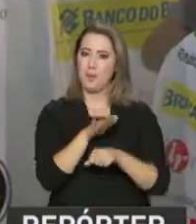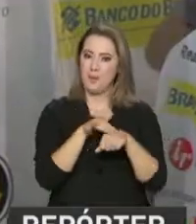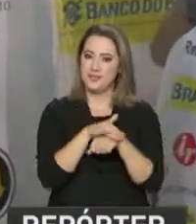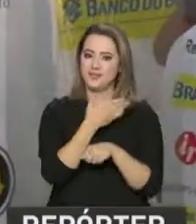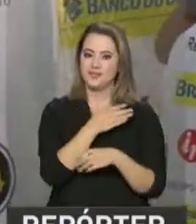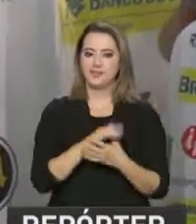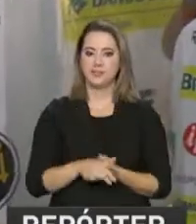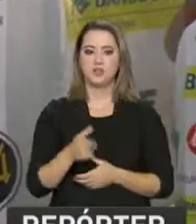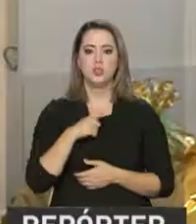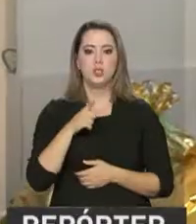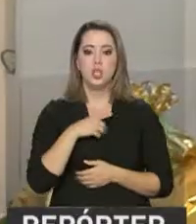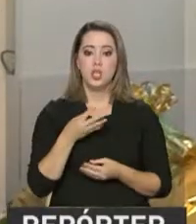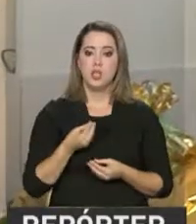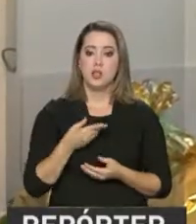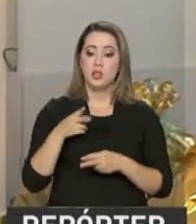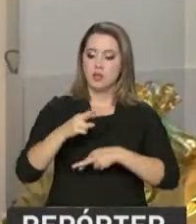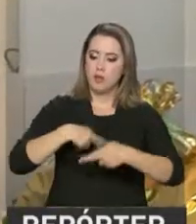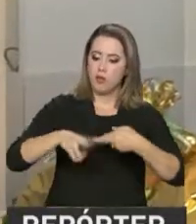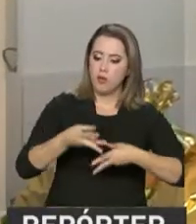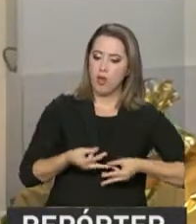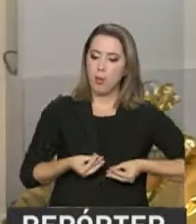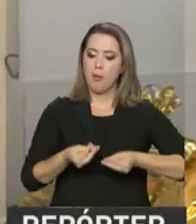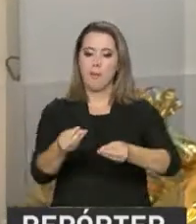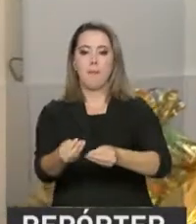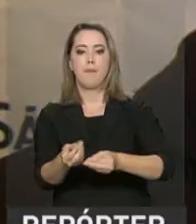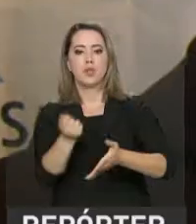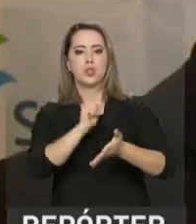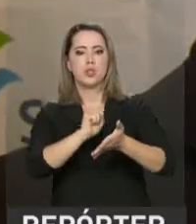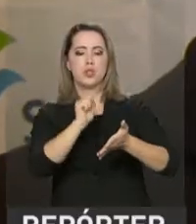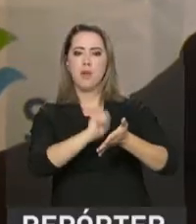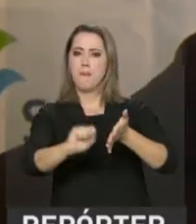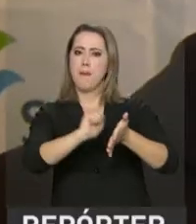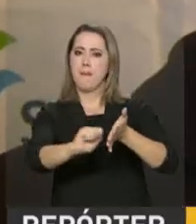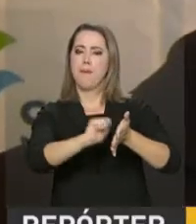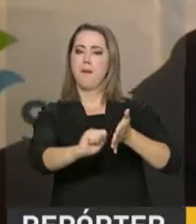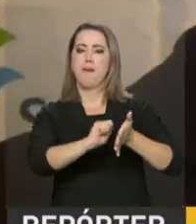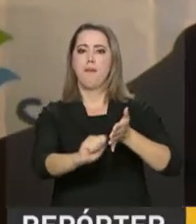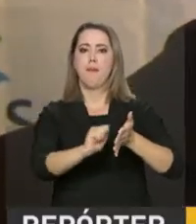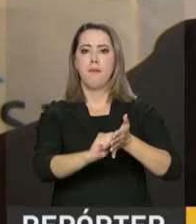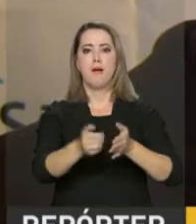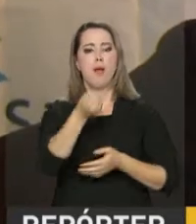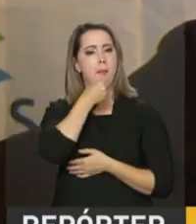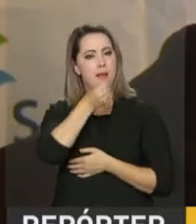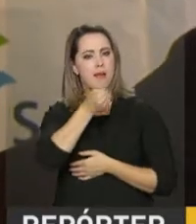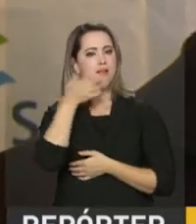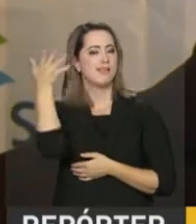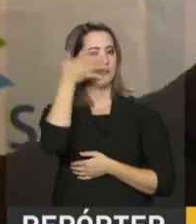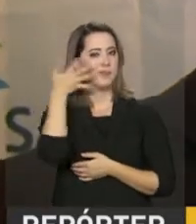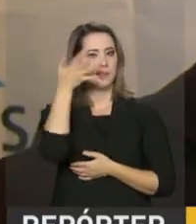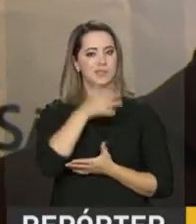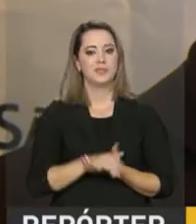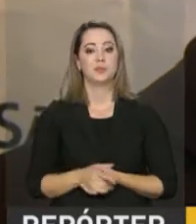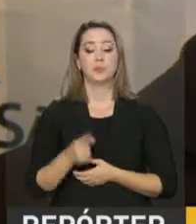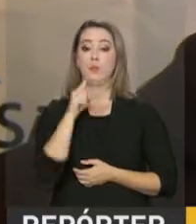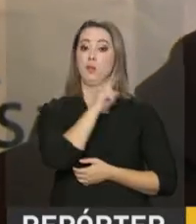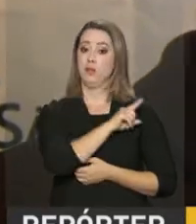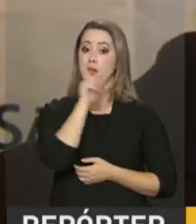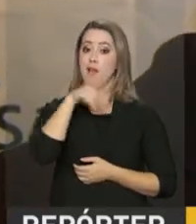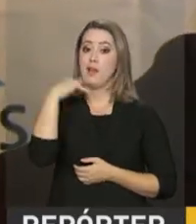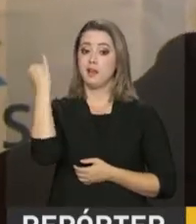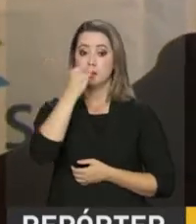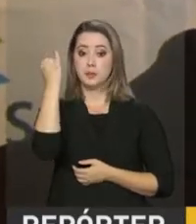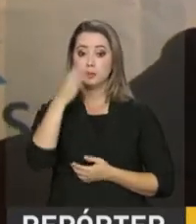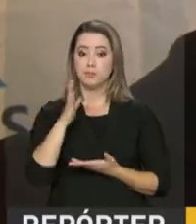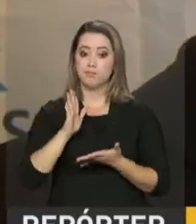camiseta autografada e palestras para a garotada realmente isso é uma uma grande importância para a avenida e